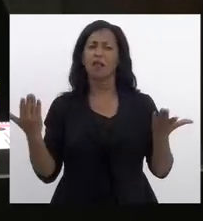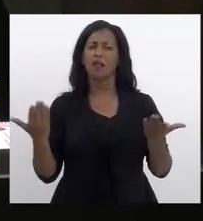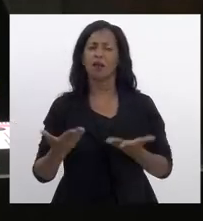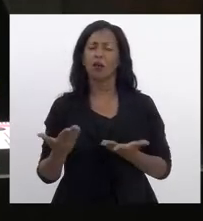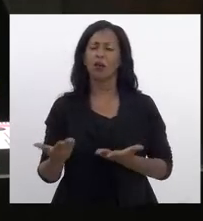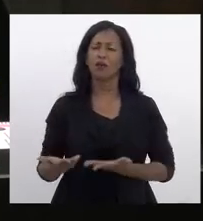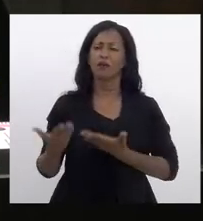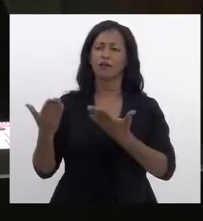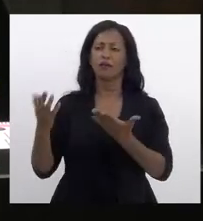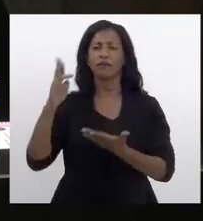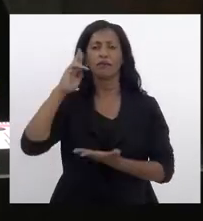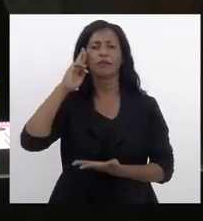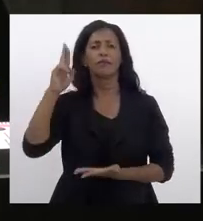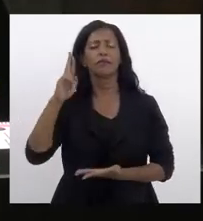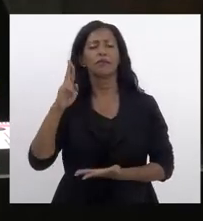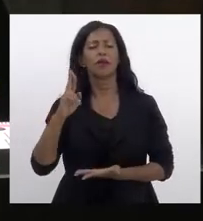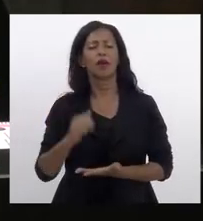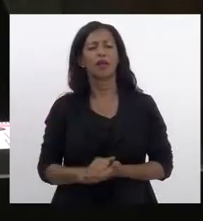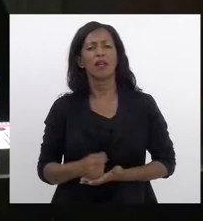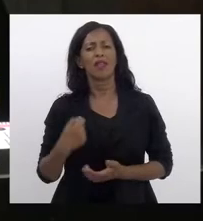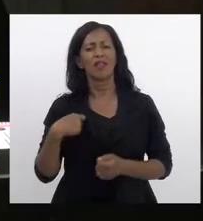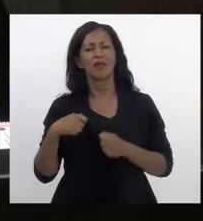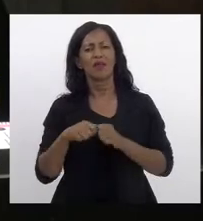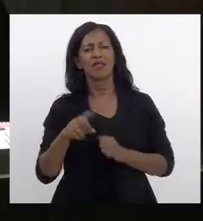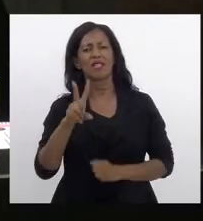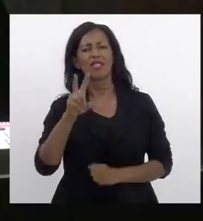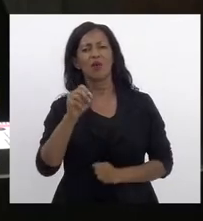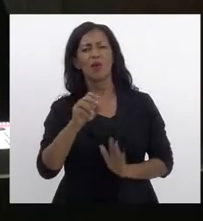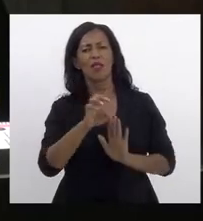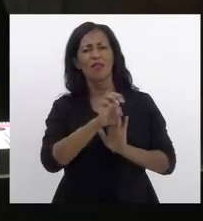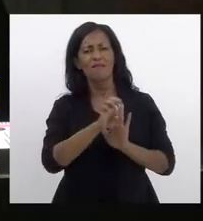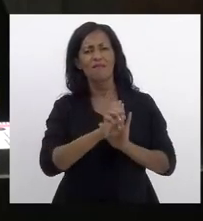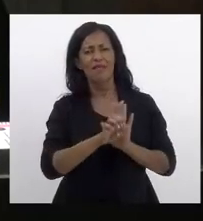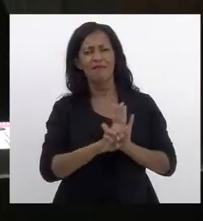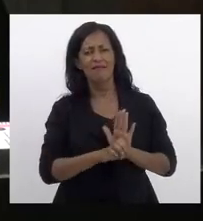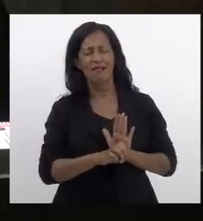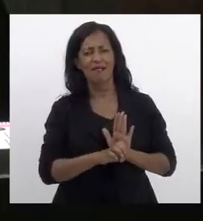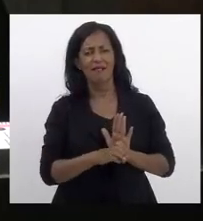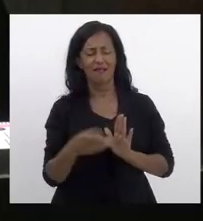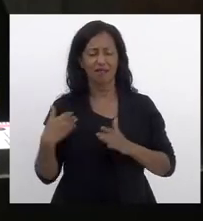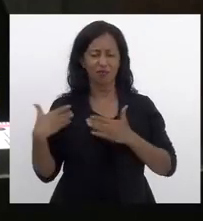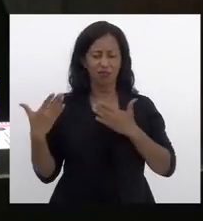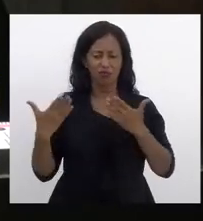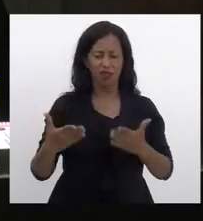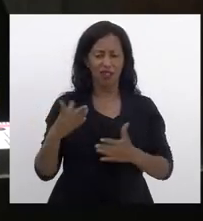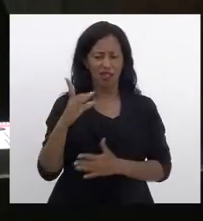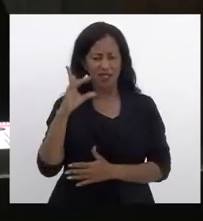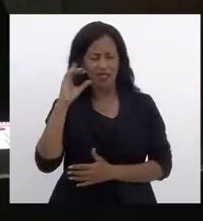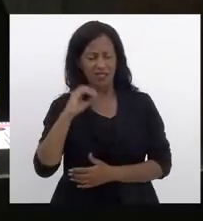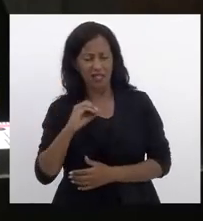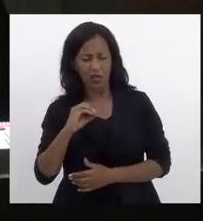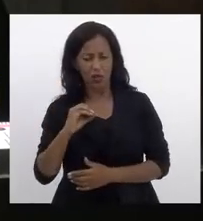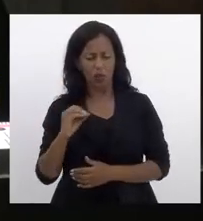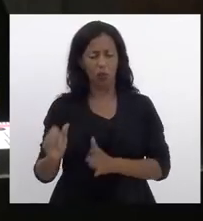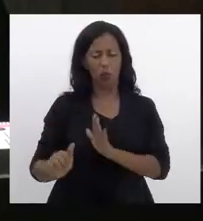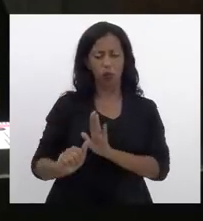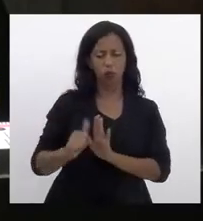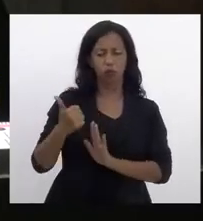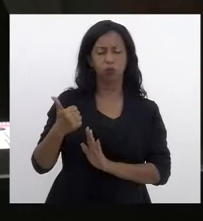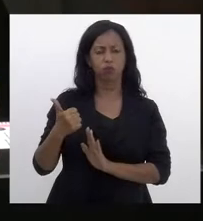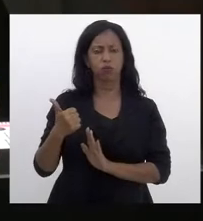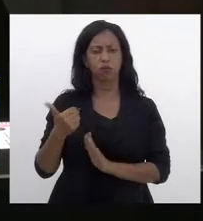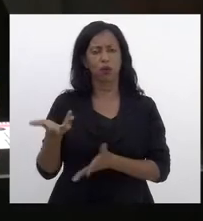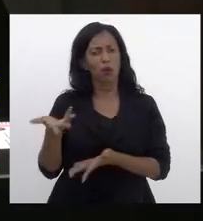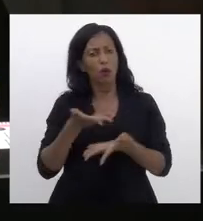senhora presidente, 50 emendas. Fiz questão do meu pessoal chegar cedo para que fosse o primeiro